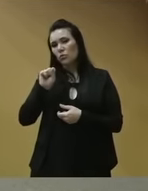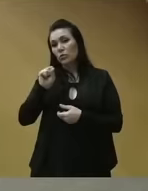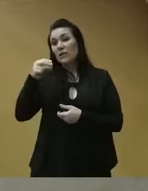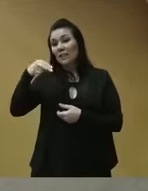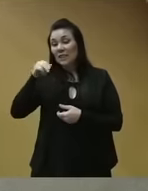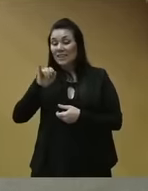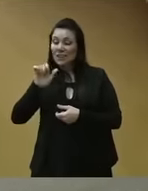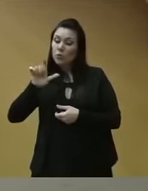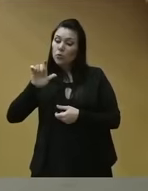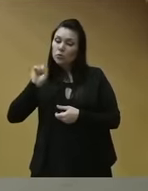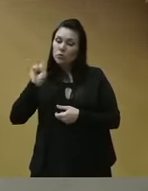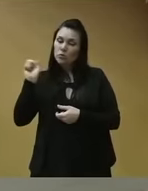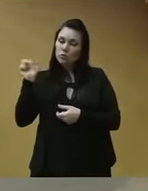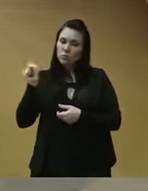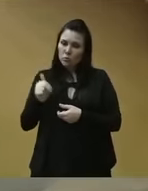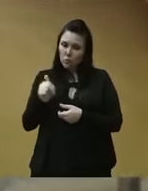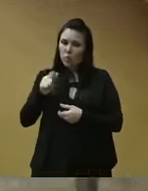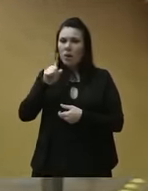de Pelotas.